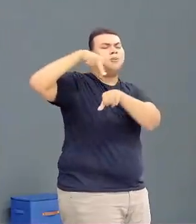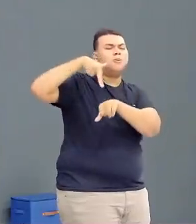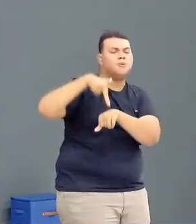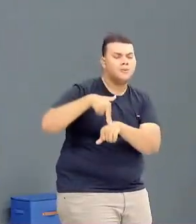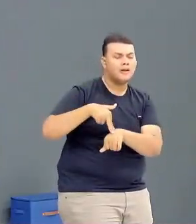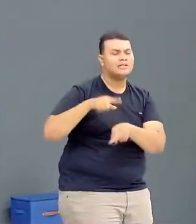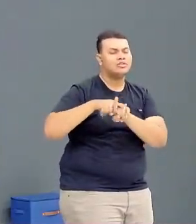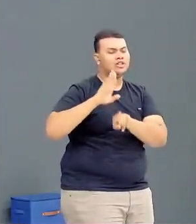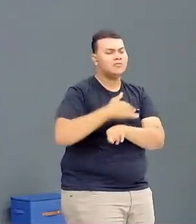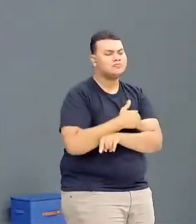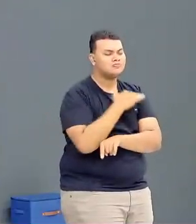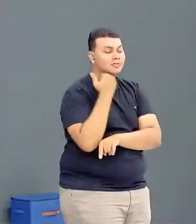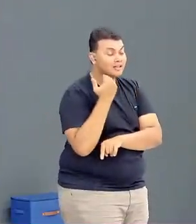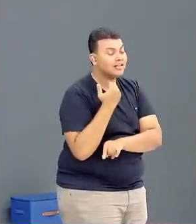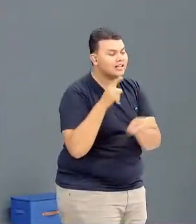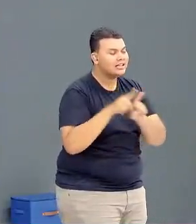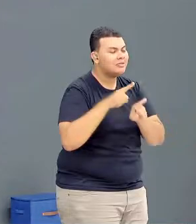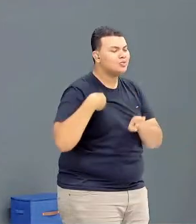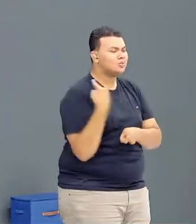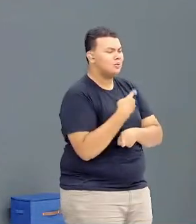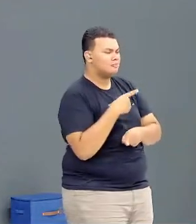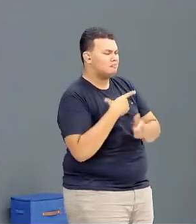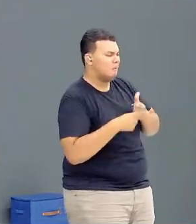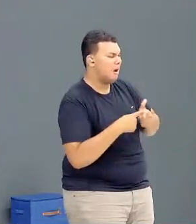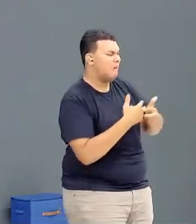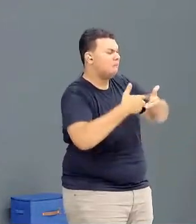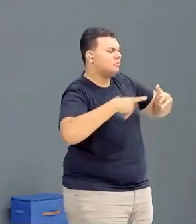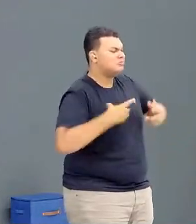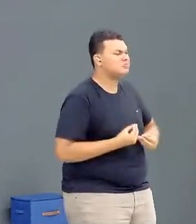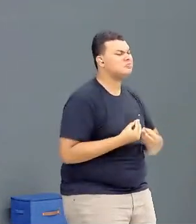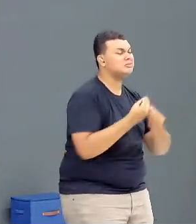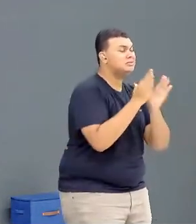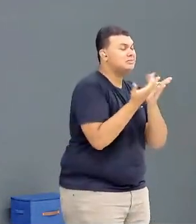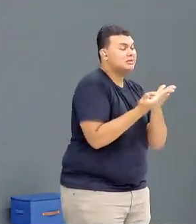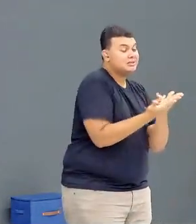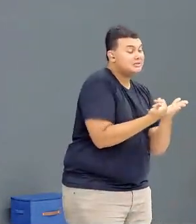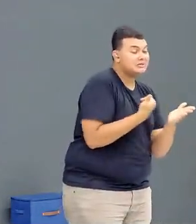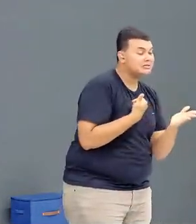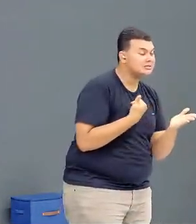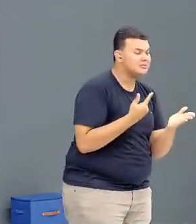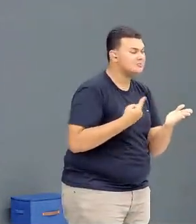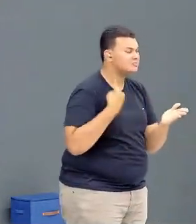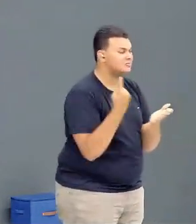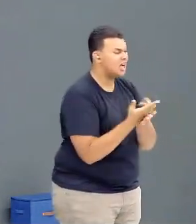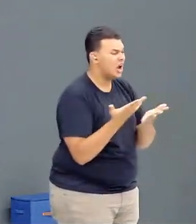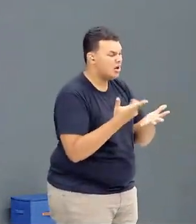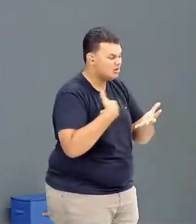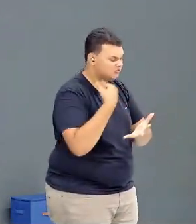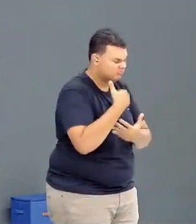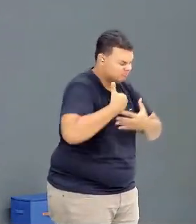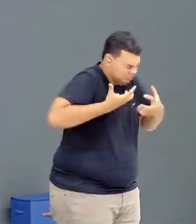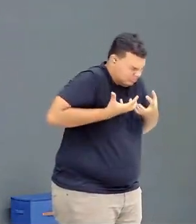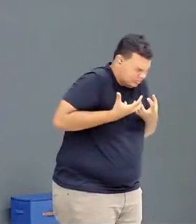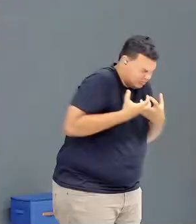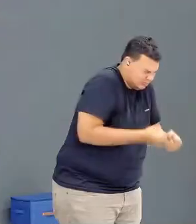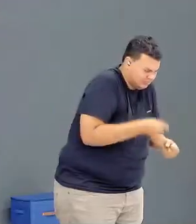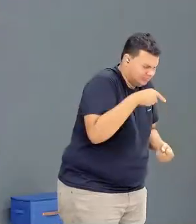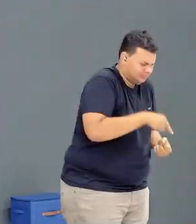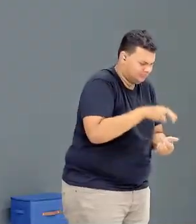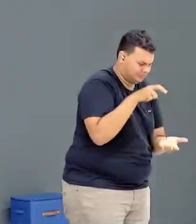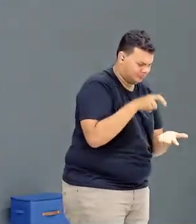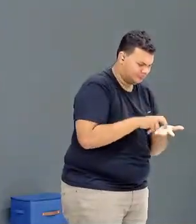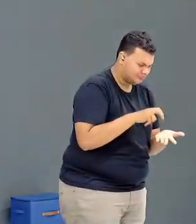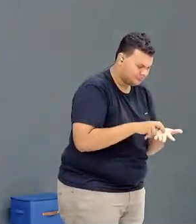as demais coisas já nos foram entregues. A Tua palavra nos diz isso. E nós tomamos posse nessa manhã, meu Deus.